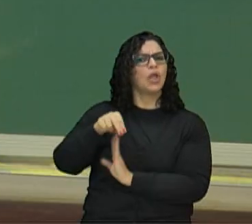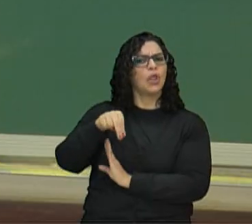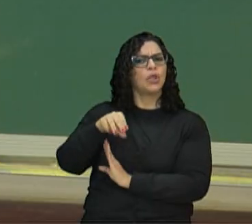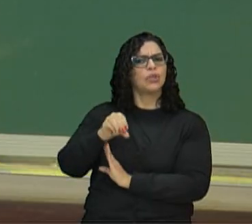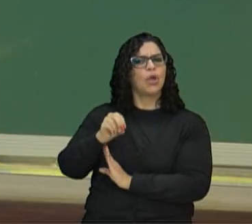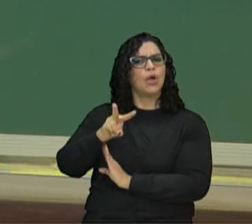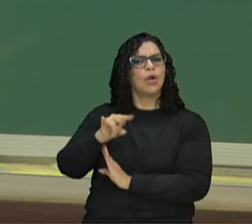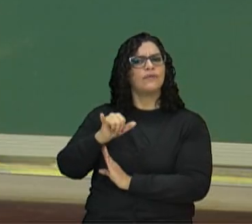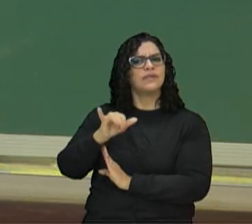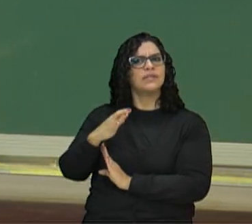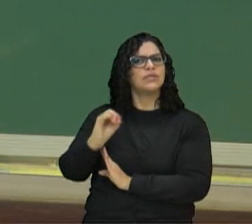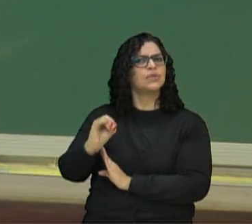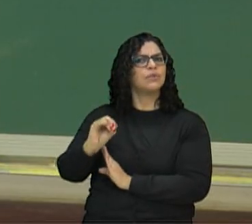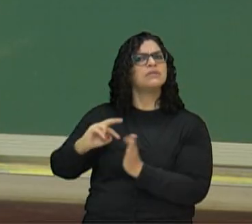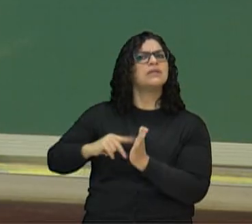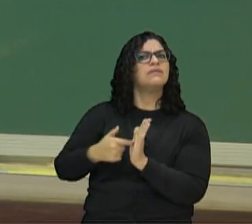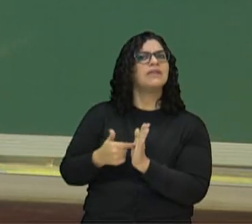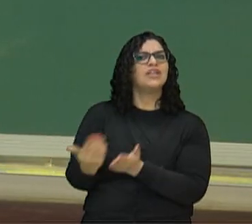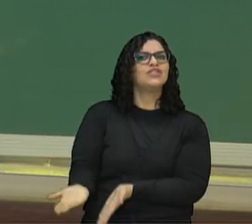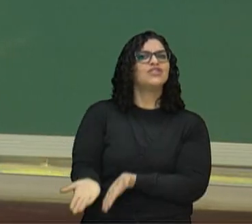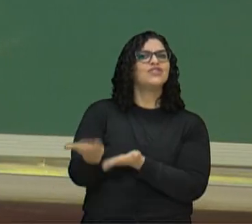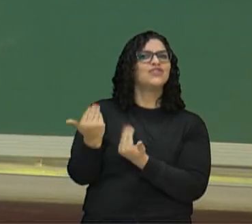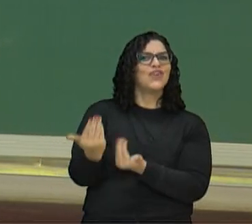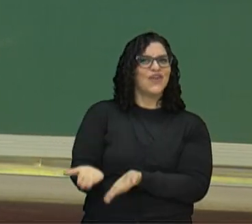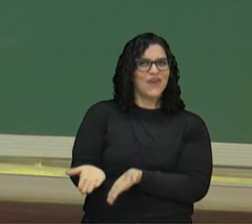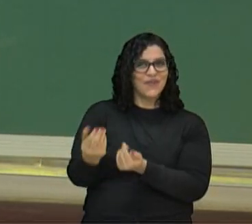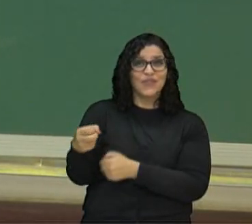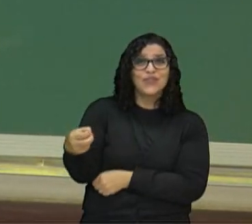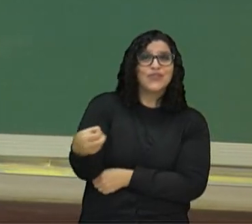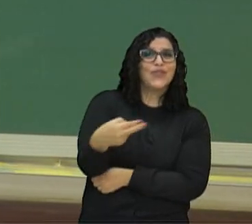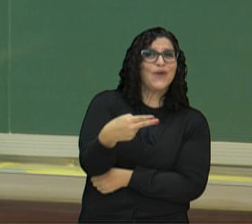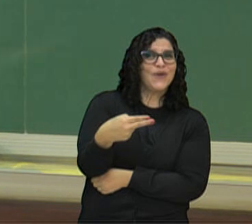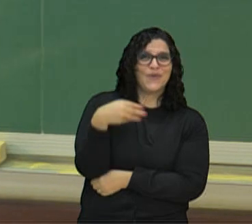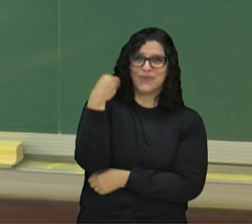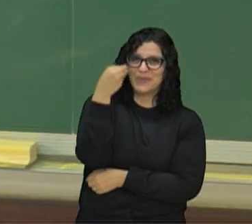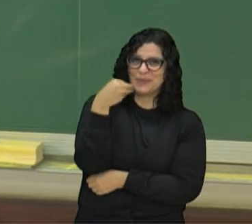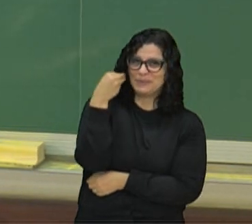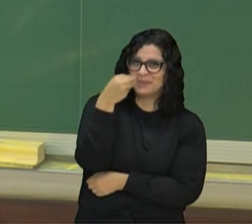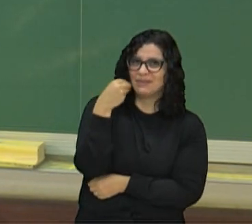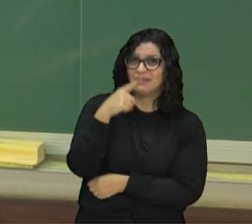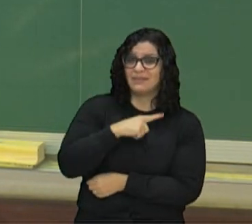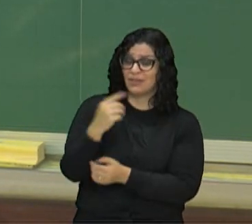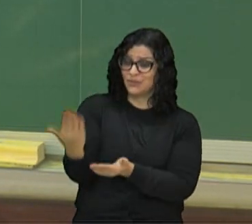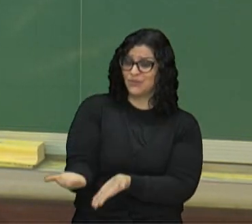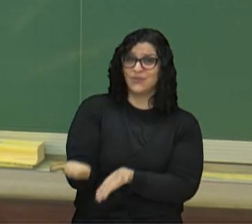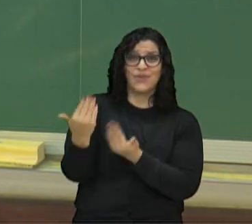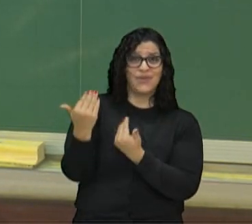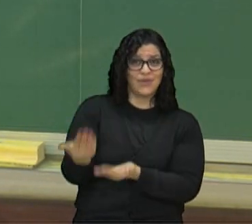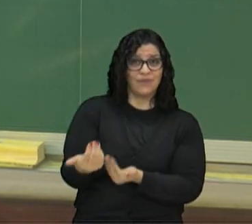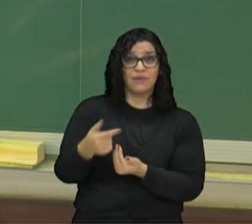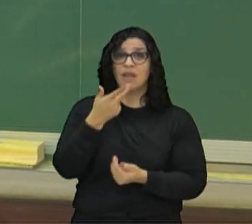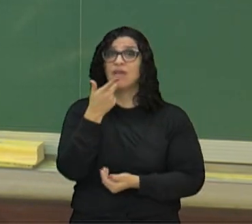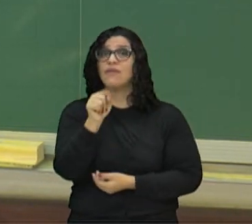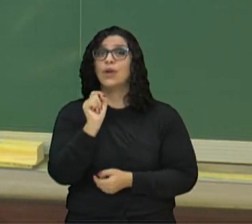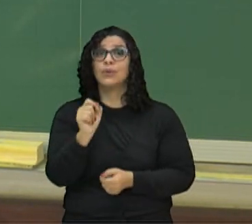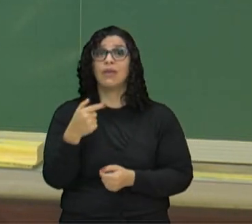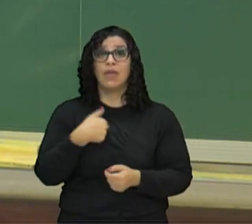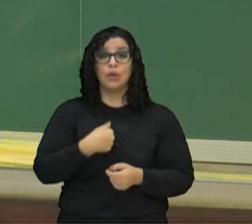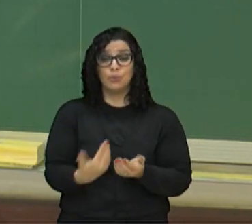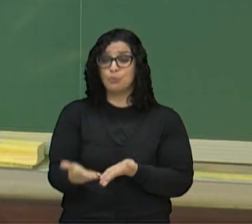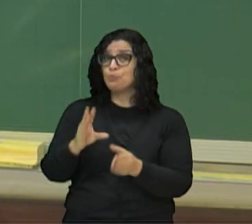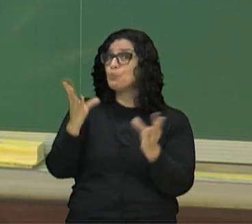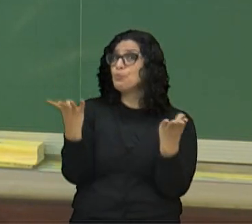Noviço, um marinheiro jovem. Isso mesmo, turma, um marinheiro jovem. Ele disse que ele era